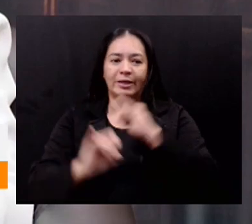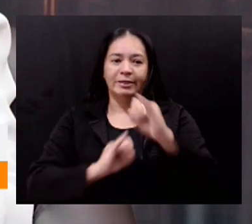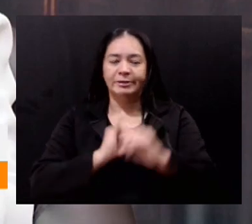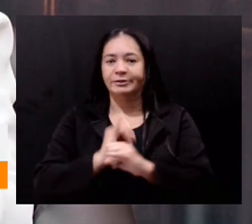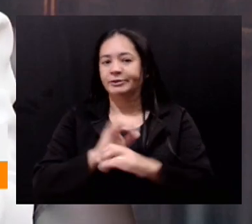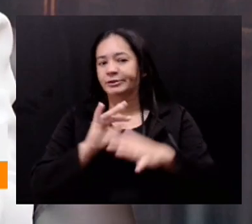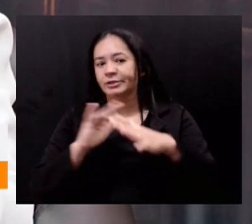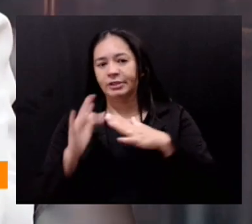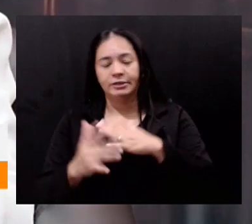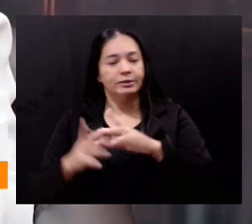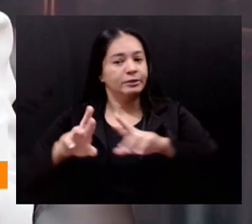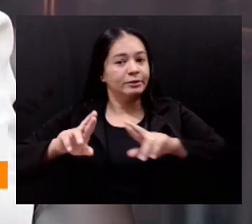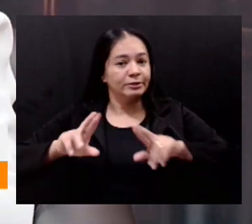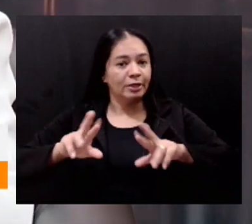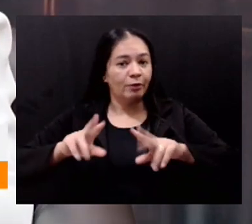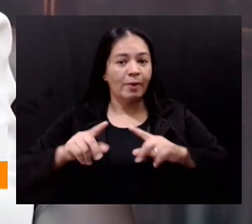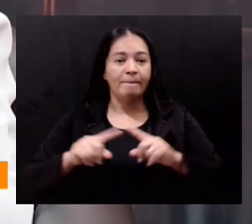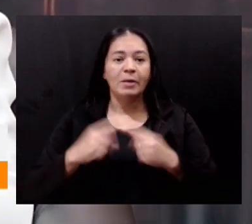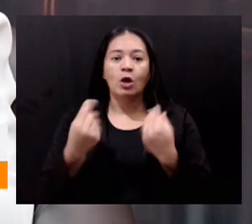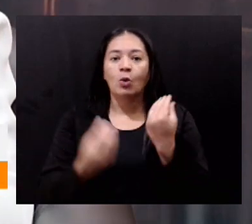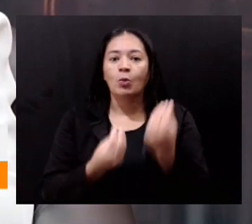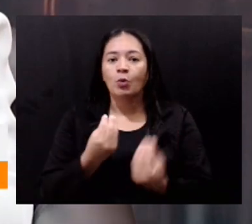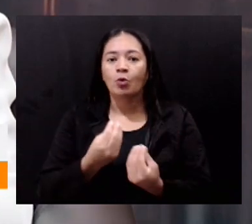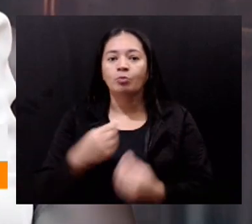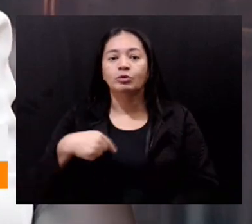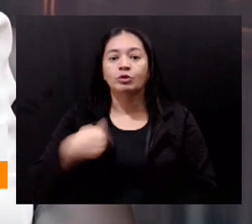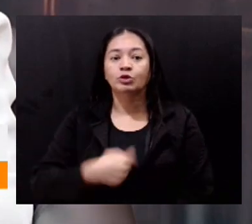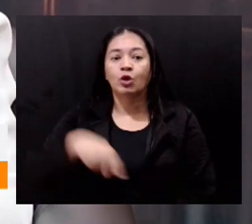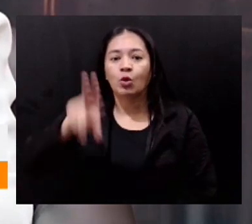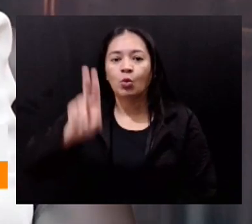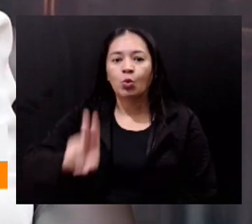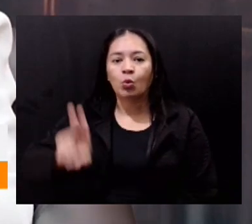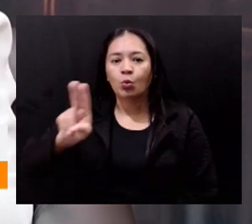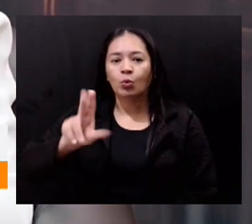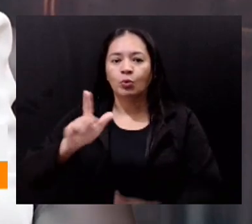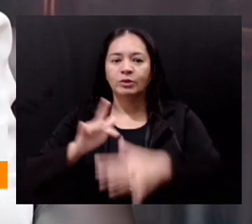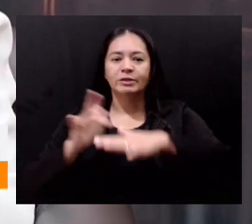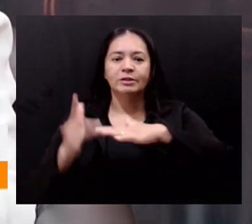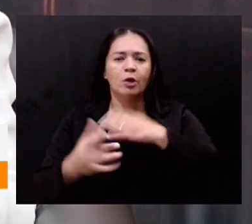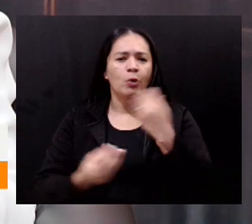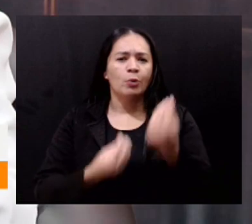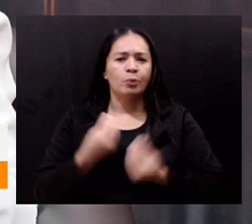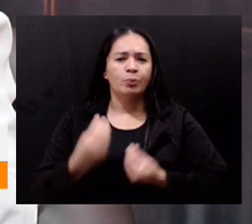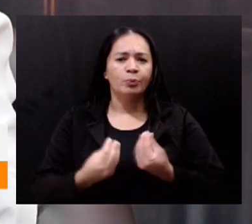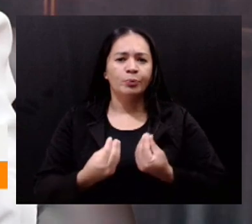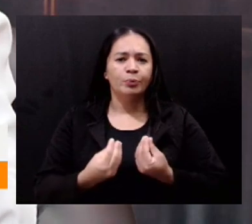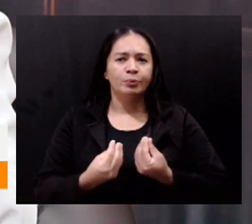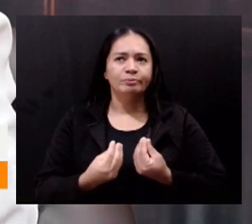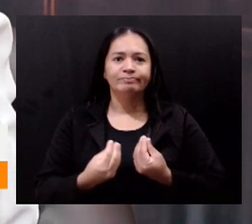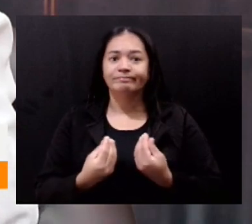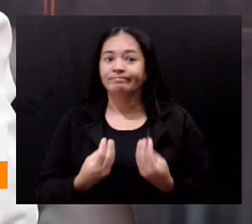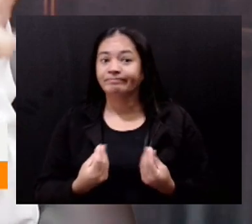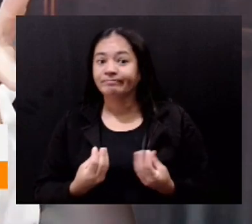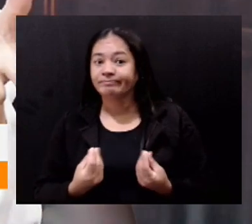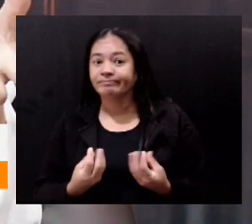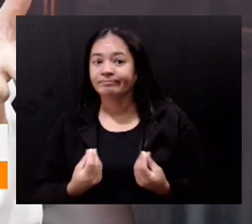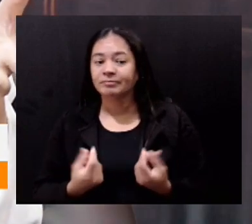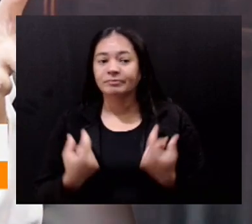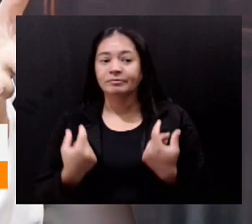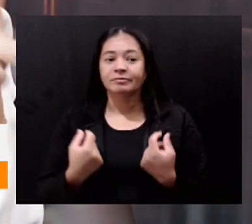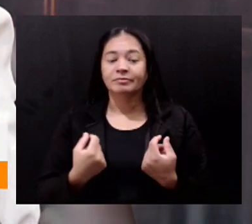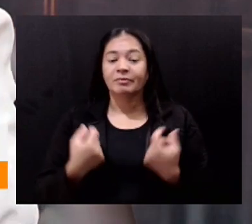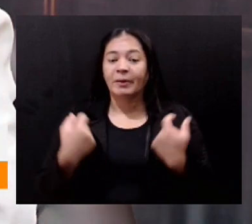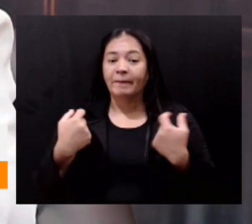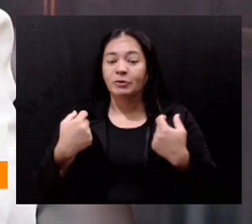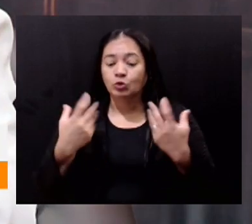como a gente usa essa rede social, né. Então, tudo precisa ter um equilíbrio na